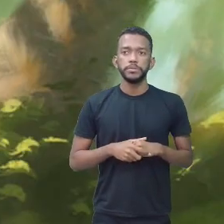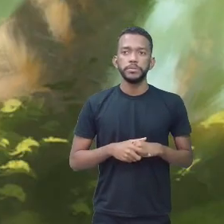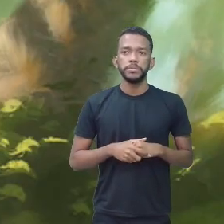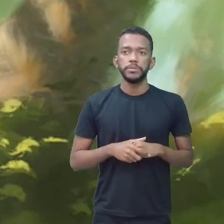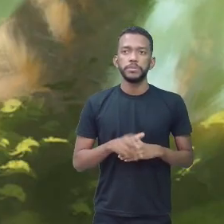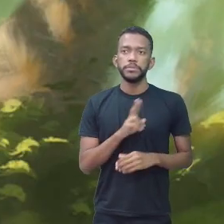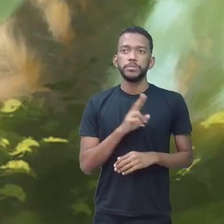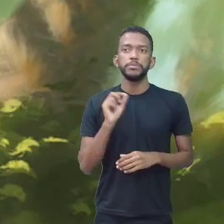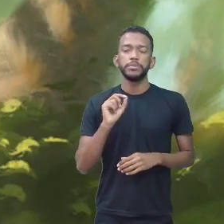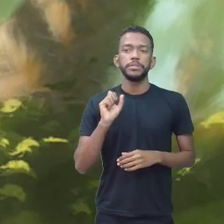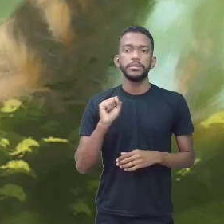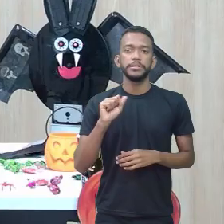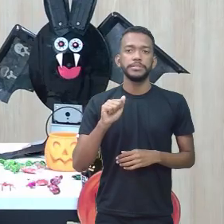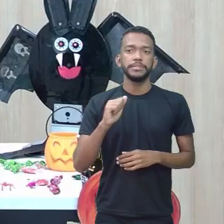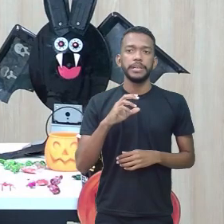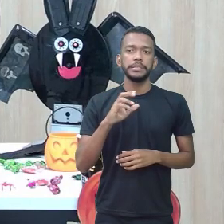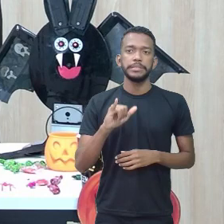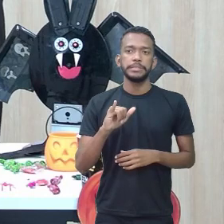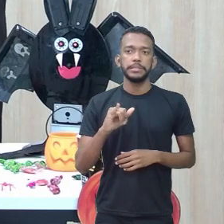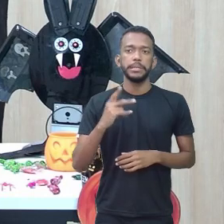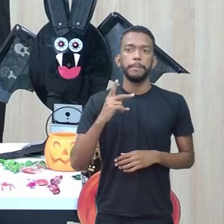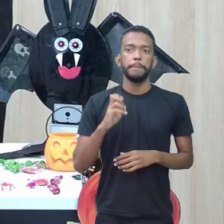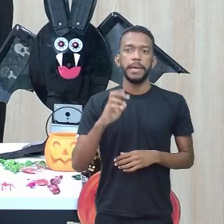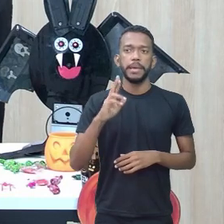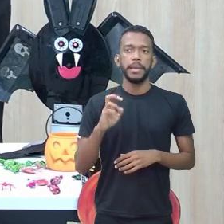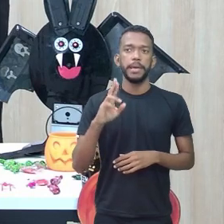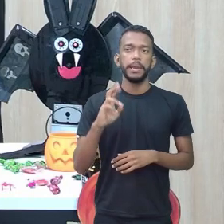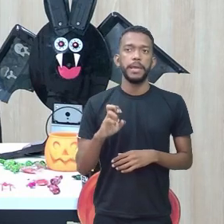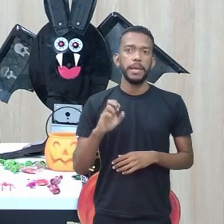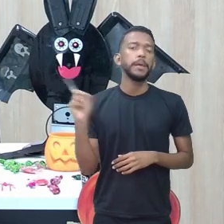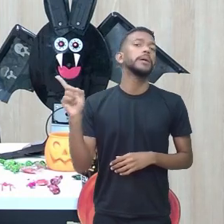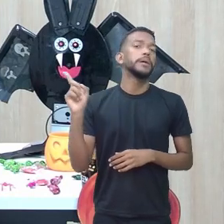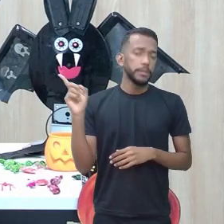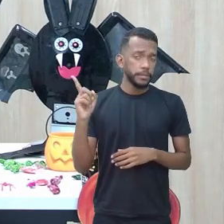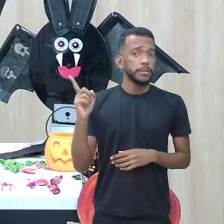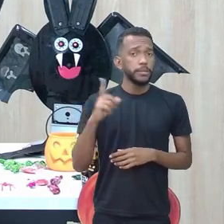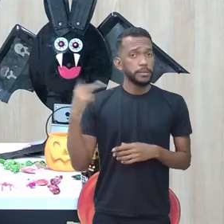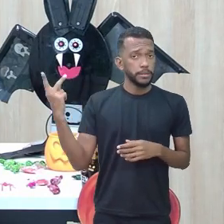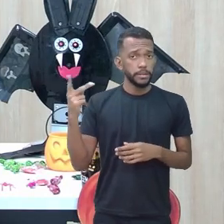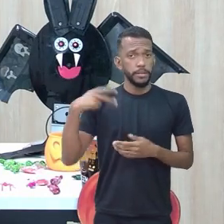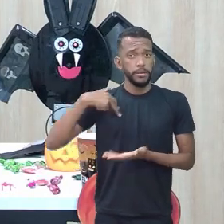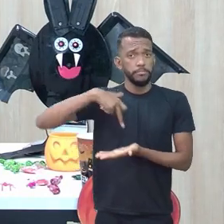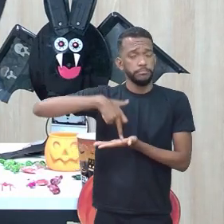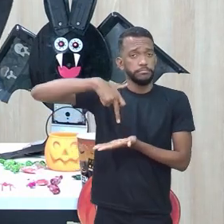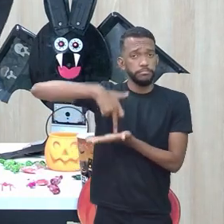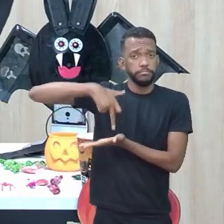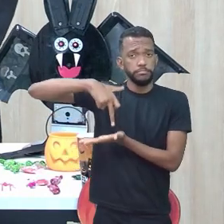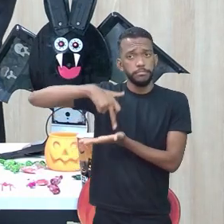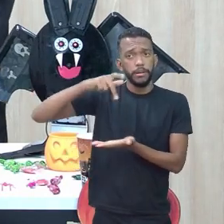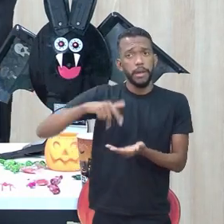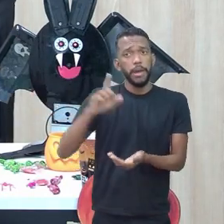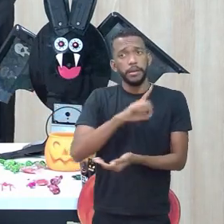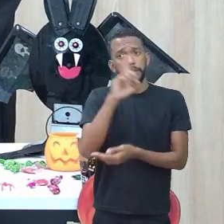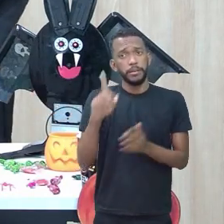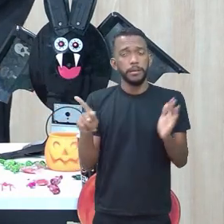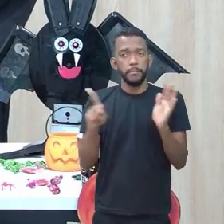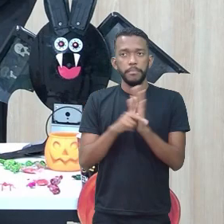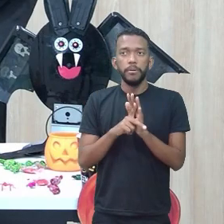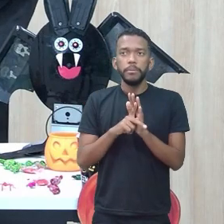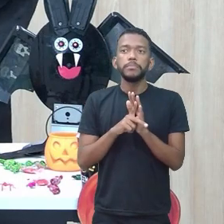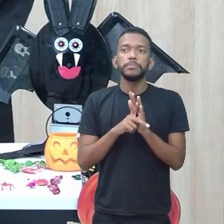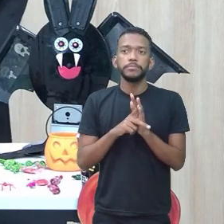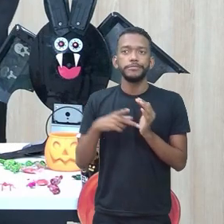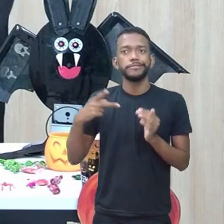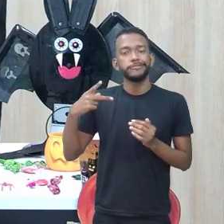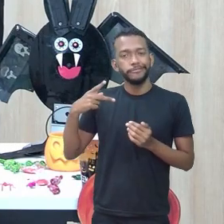Saci Pererê, gente. O Saci Pererê, ele faz aniversário, é comemorado exatamente no dia do Halloween, e o pessoal